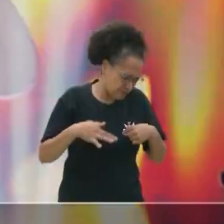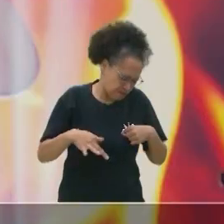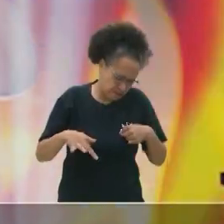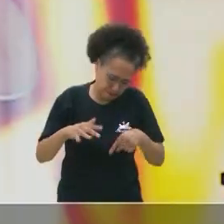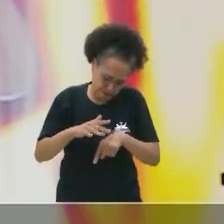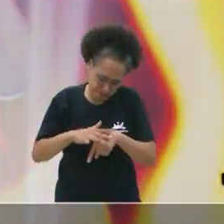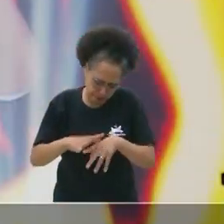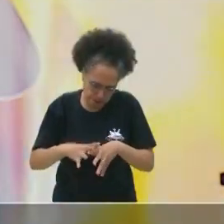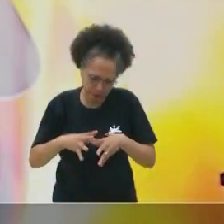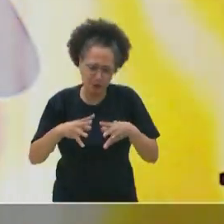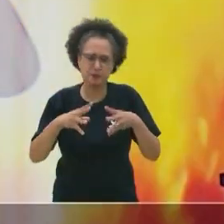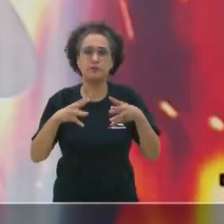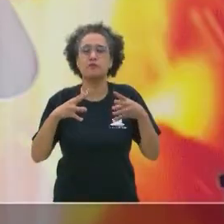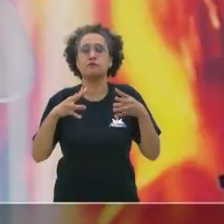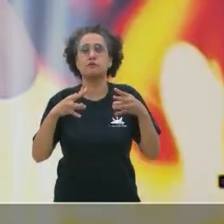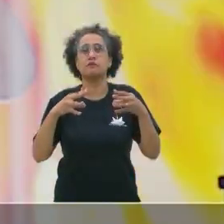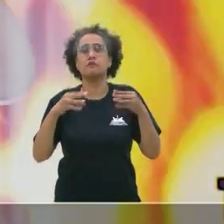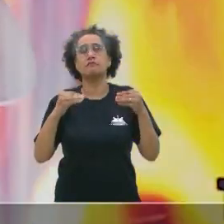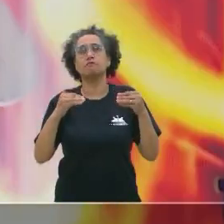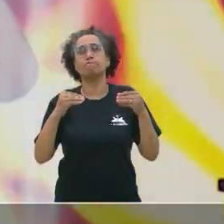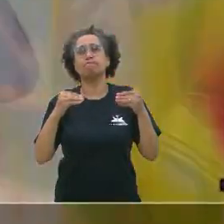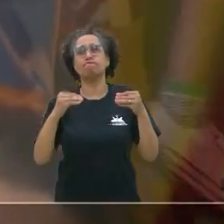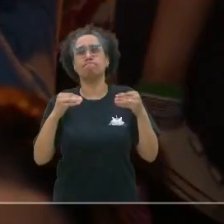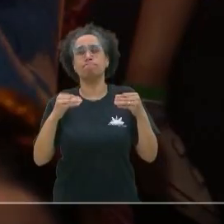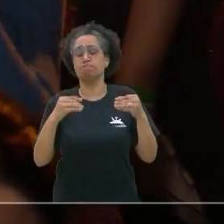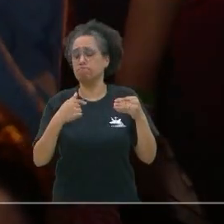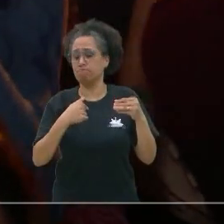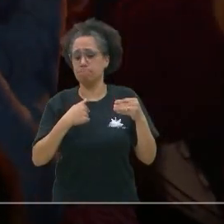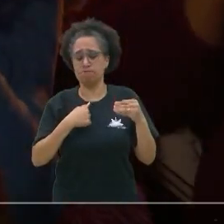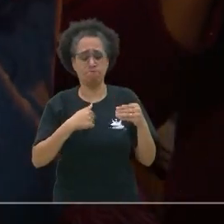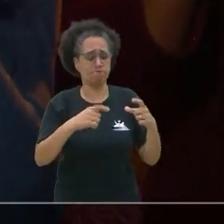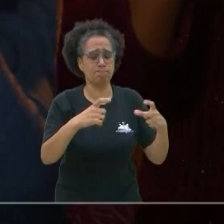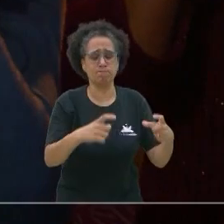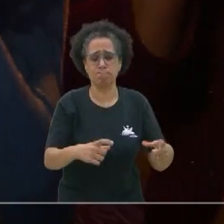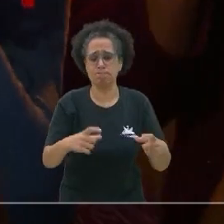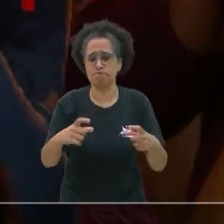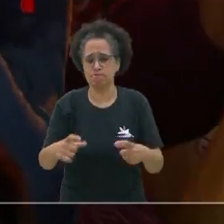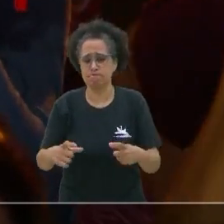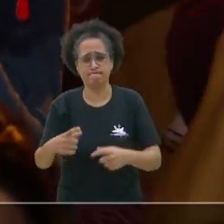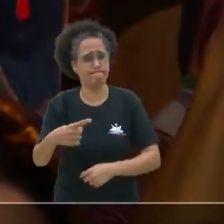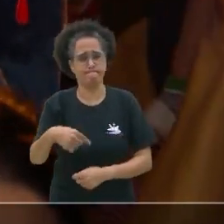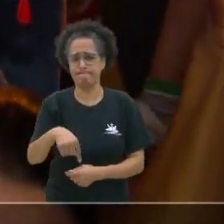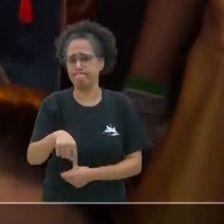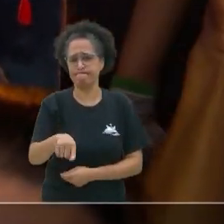Cura, Senhor, onde eu não posso